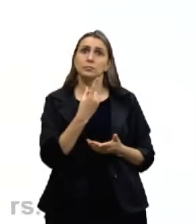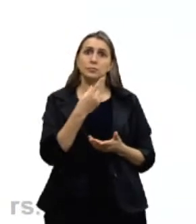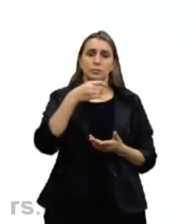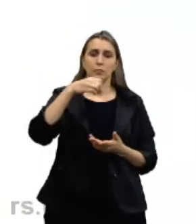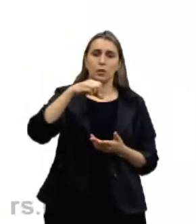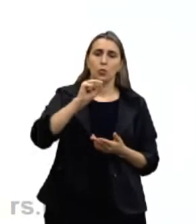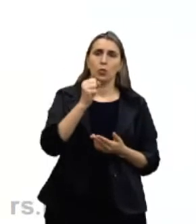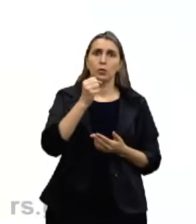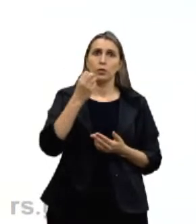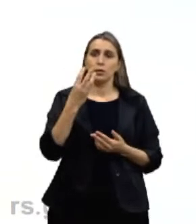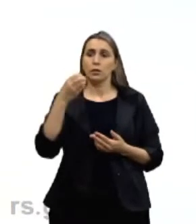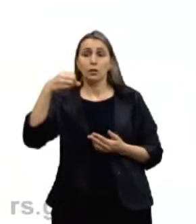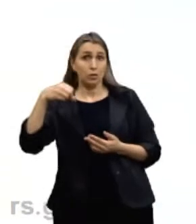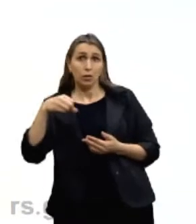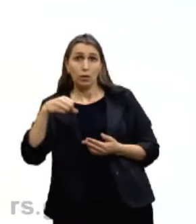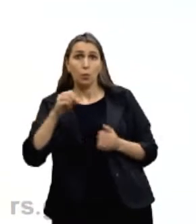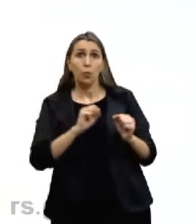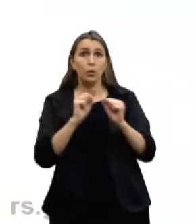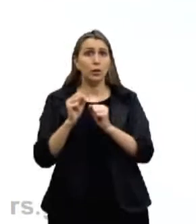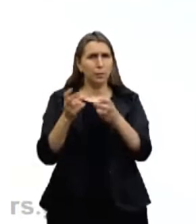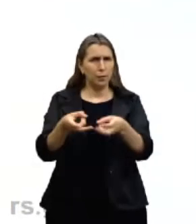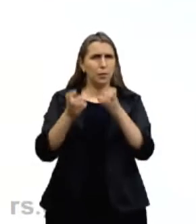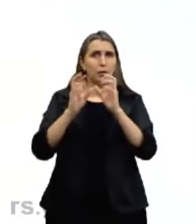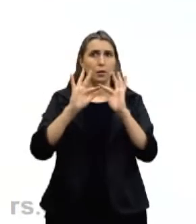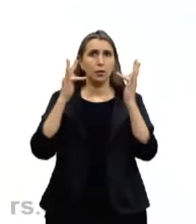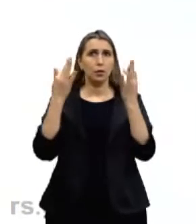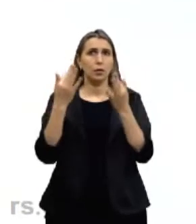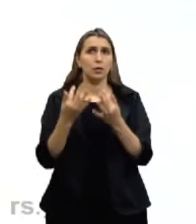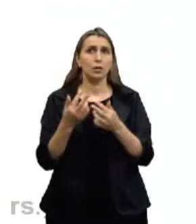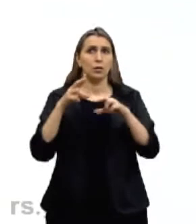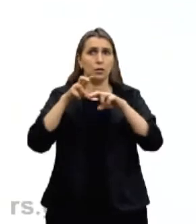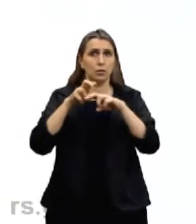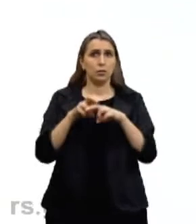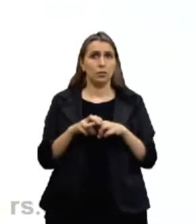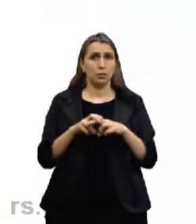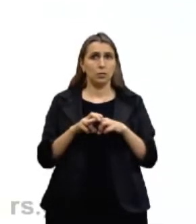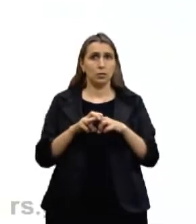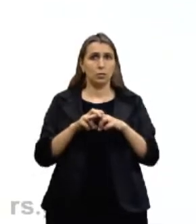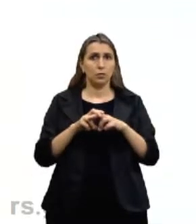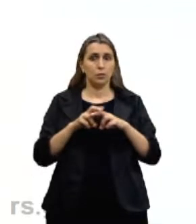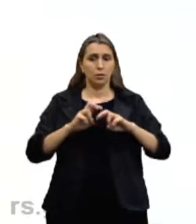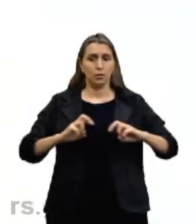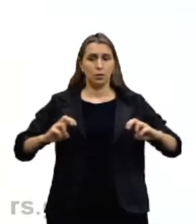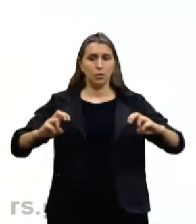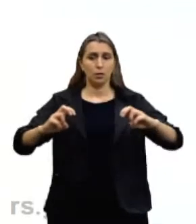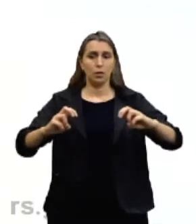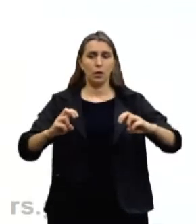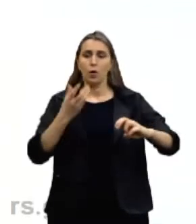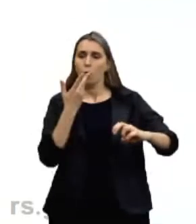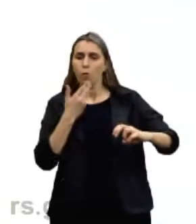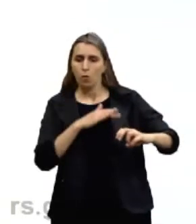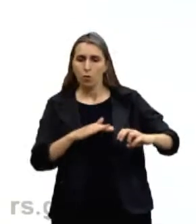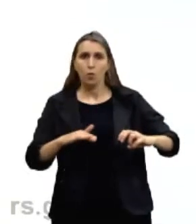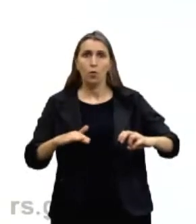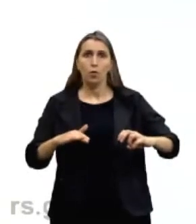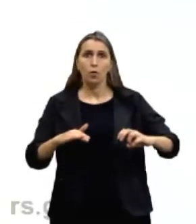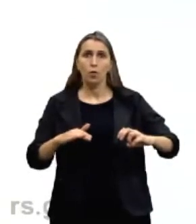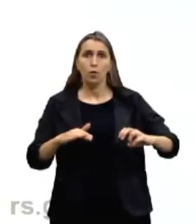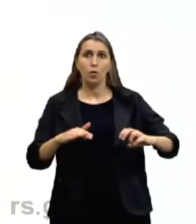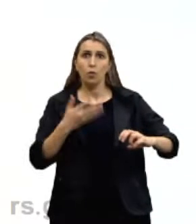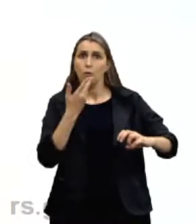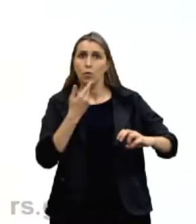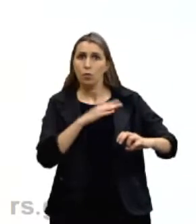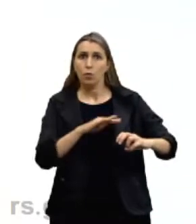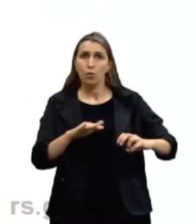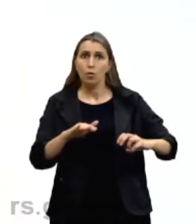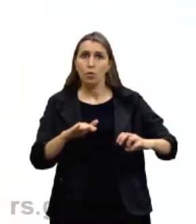1839 então vocês podem ver aqui uma família né sentada aos pés essa família Algumas crianças ali filhas de escravos